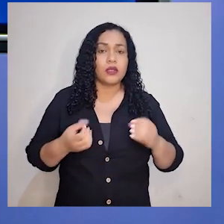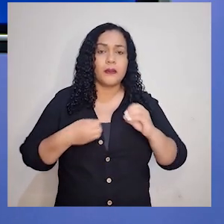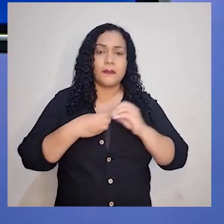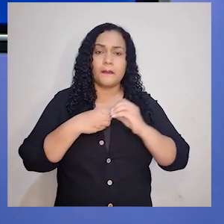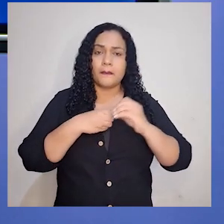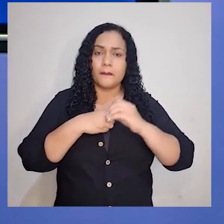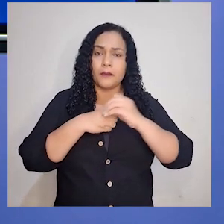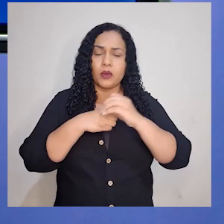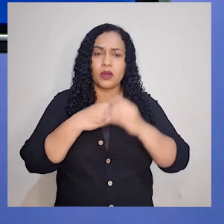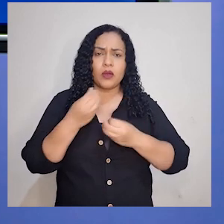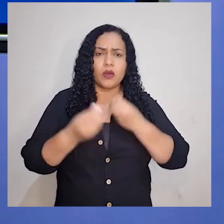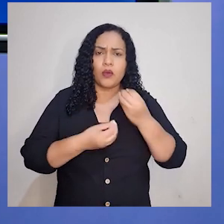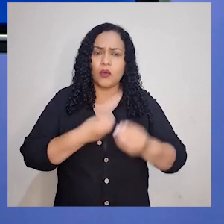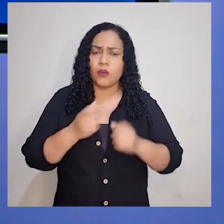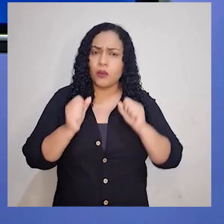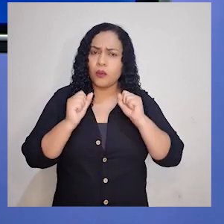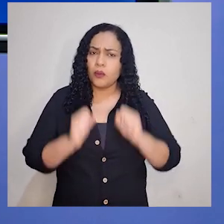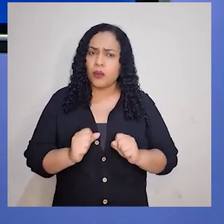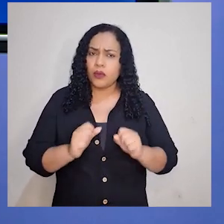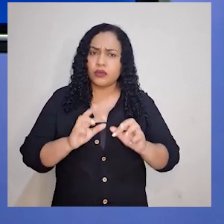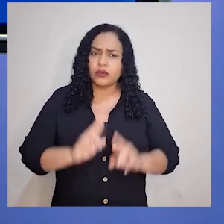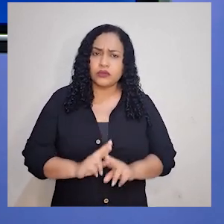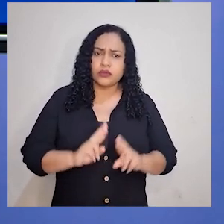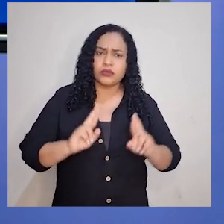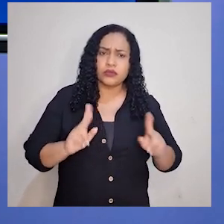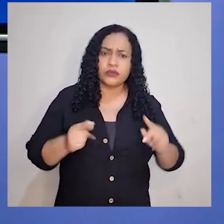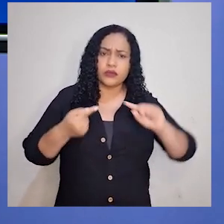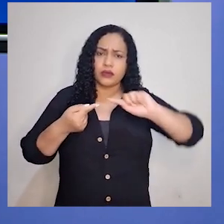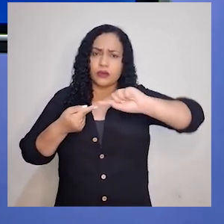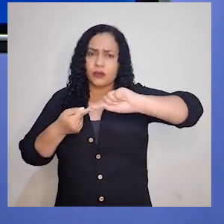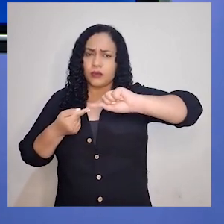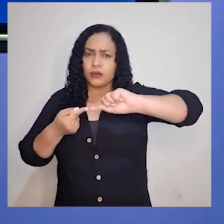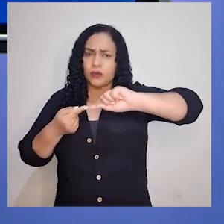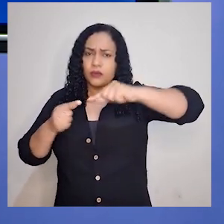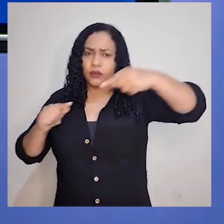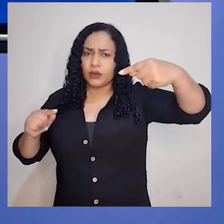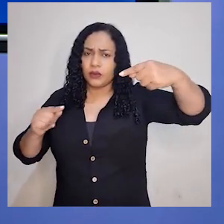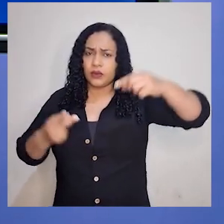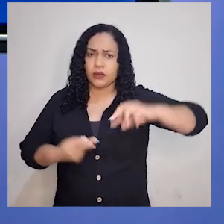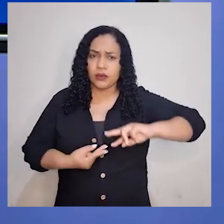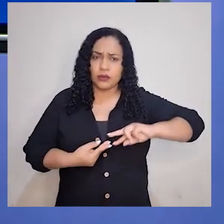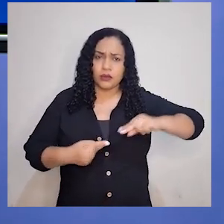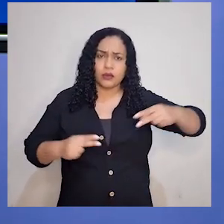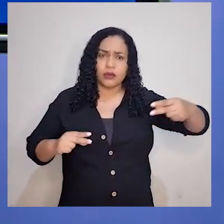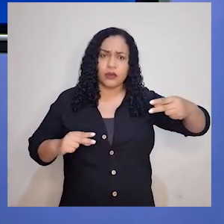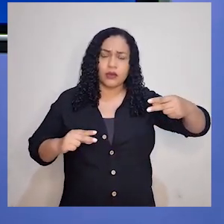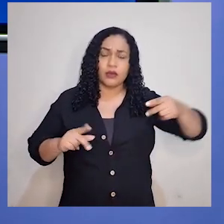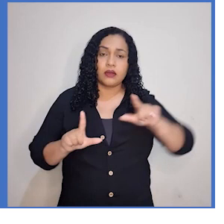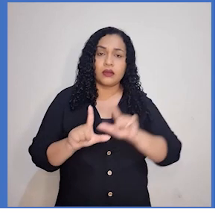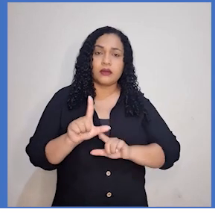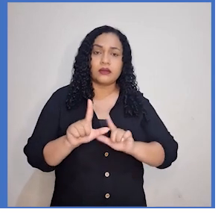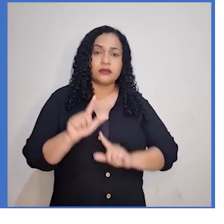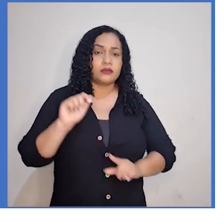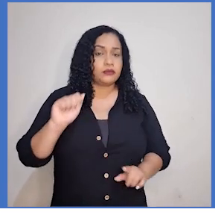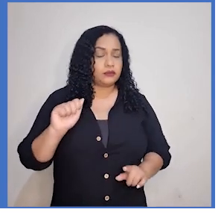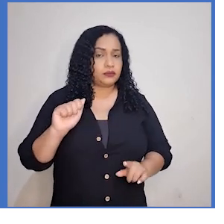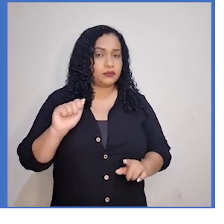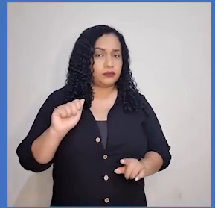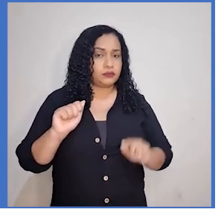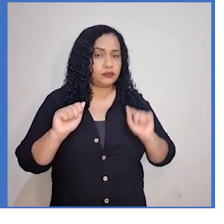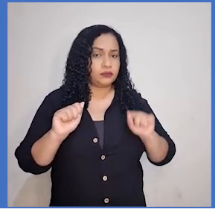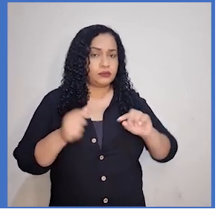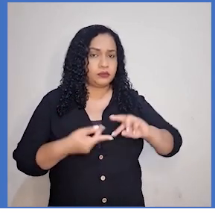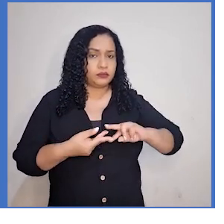Quanto à estrutura de uma molécula, como podemos diferenciar o DNA do RNA? Letra A. A molécula